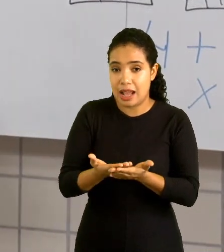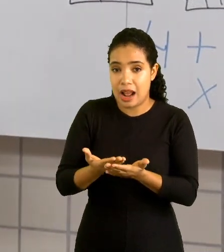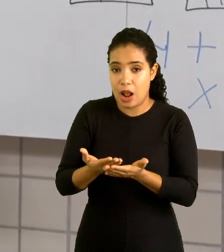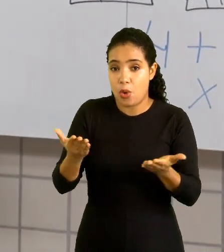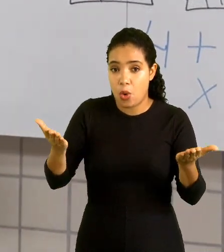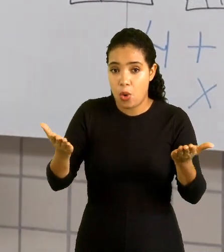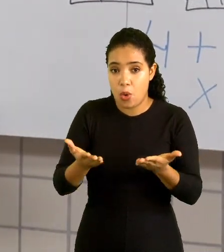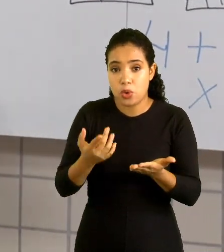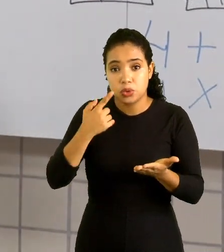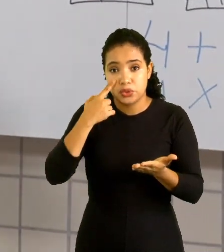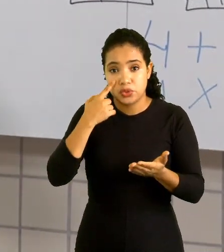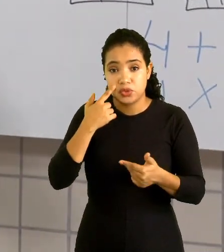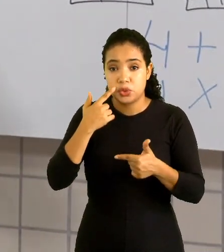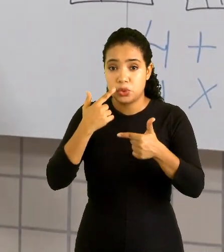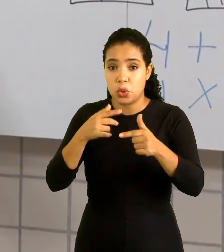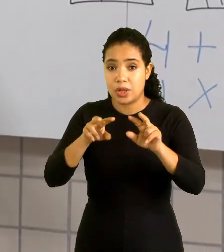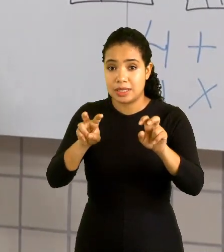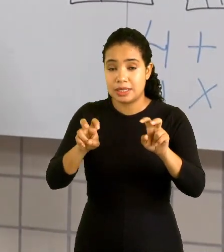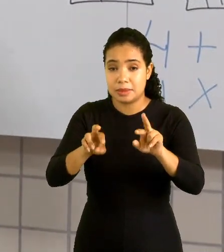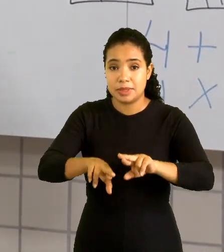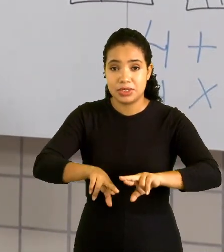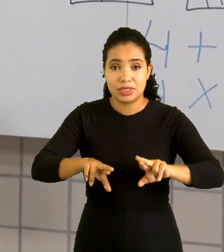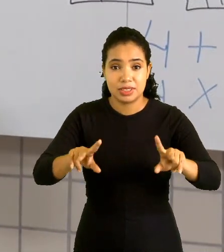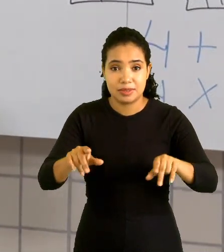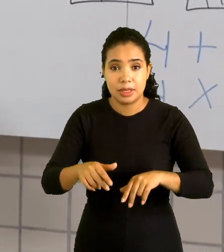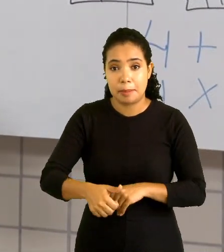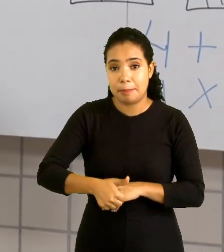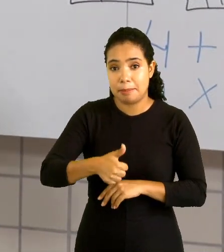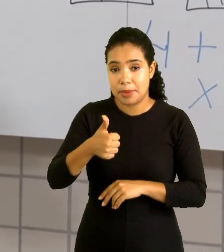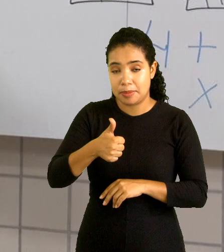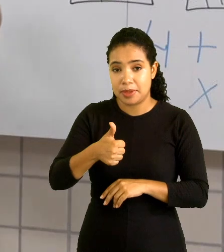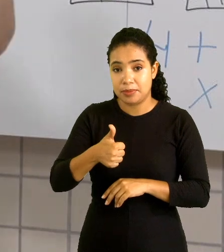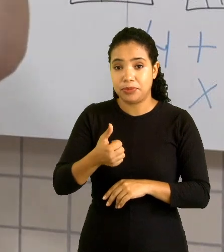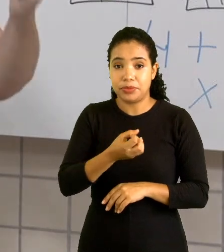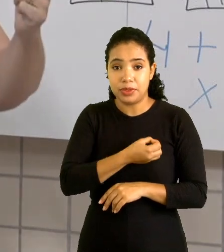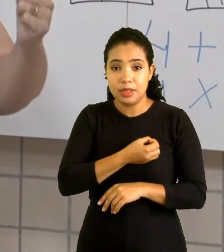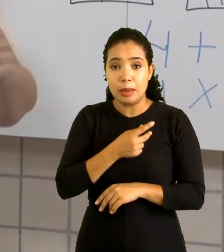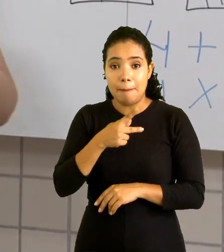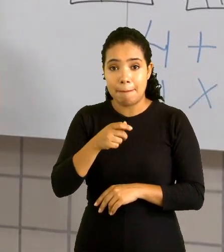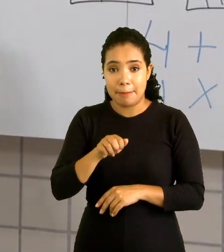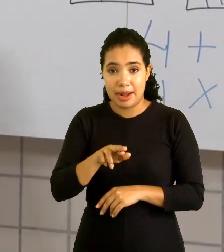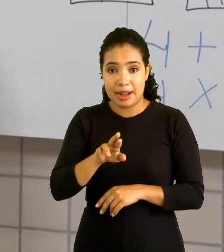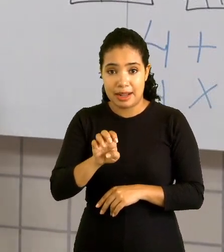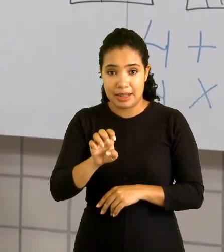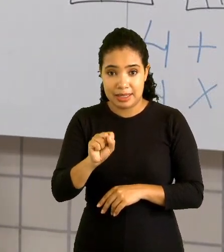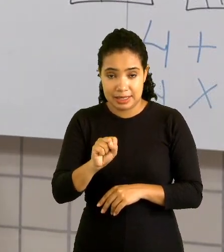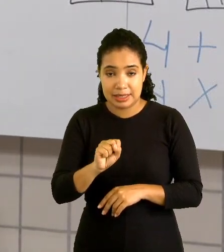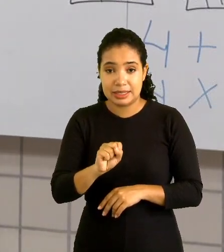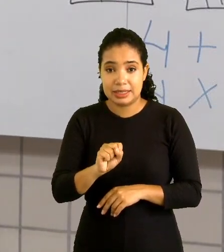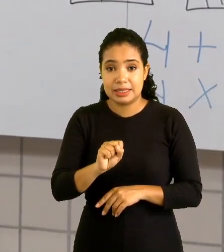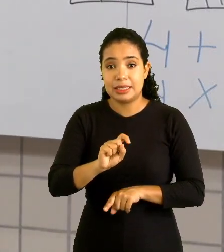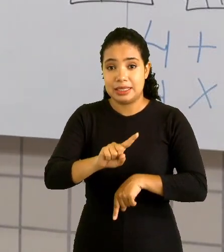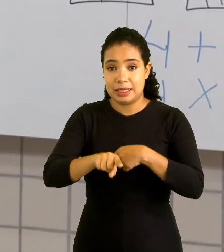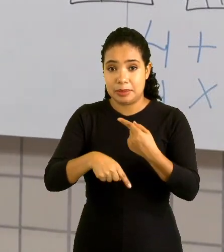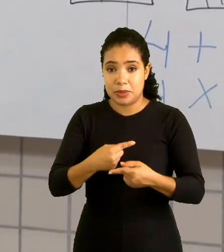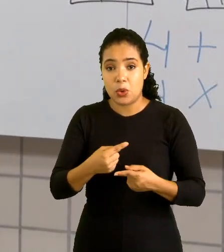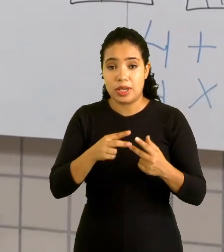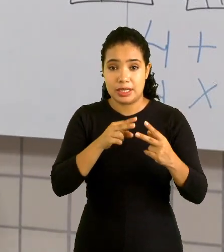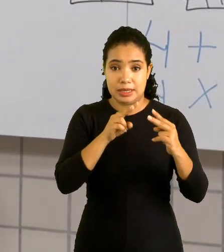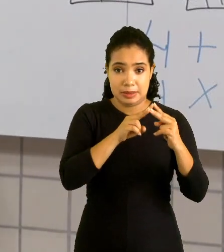nós vimos dois assuntos diferentes. O primeiro foi os números pares e os números